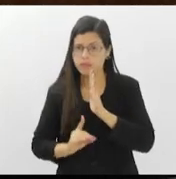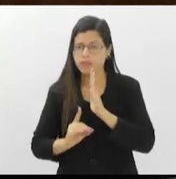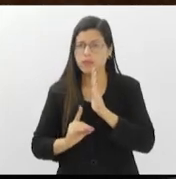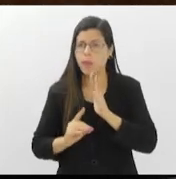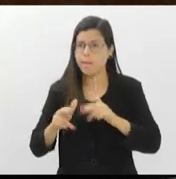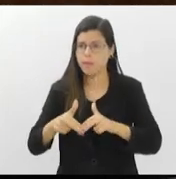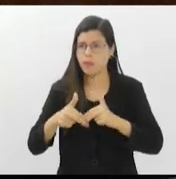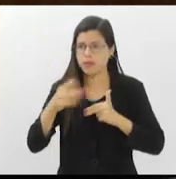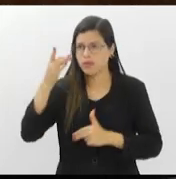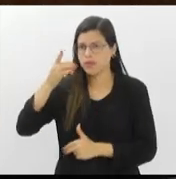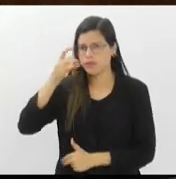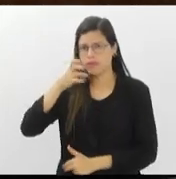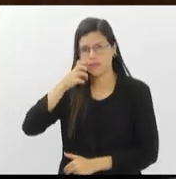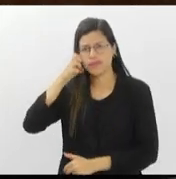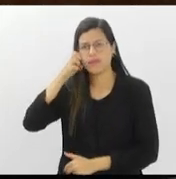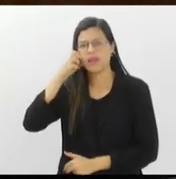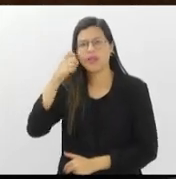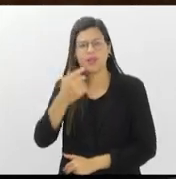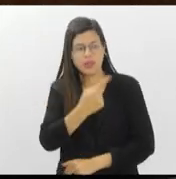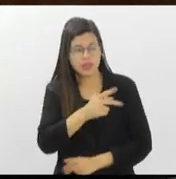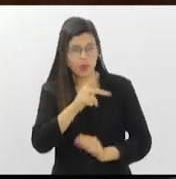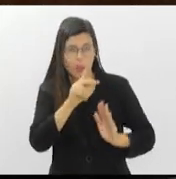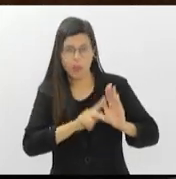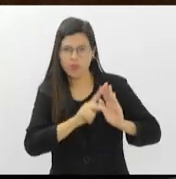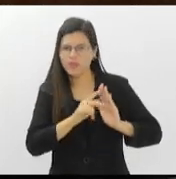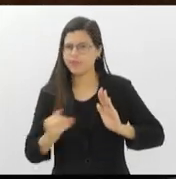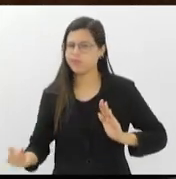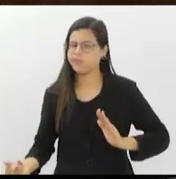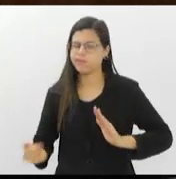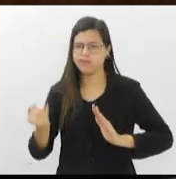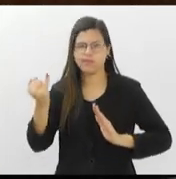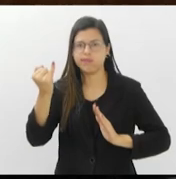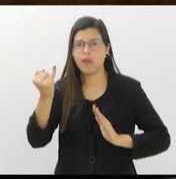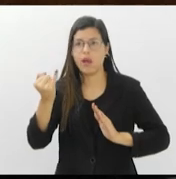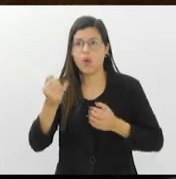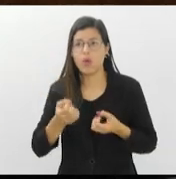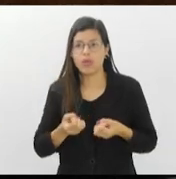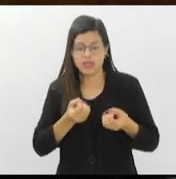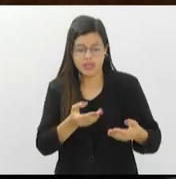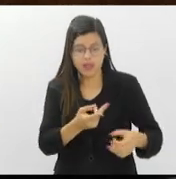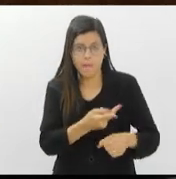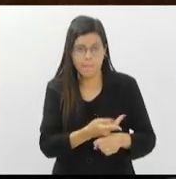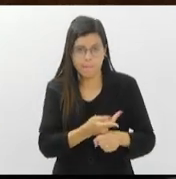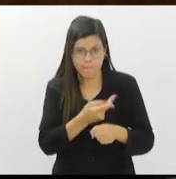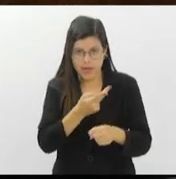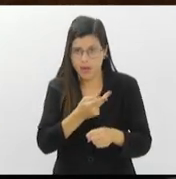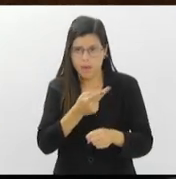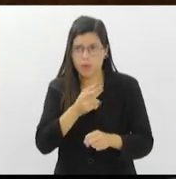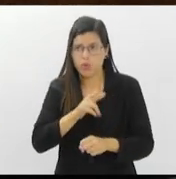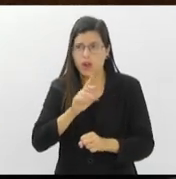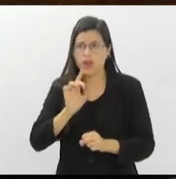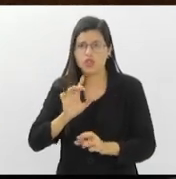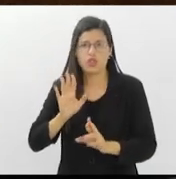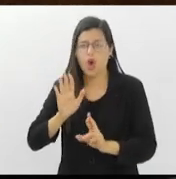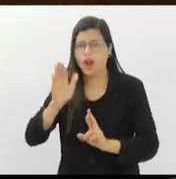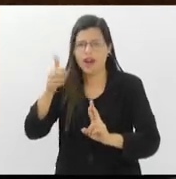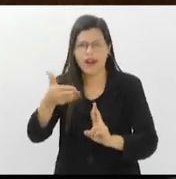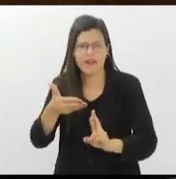Élica, o vosso projeto é fundamental. Porque quando você concede um prêmio, não é apenas reverenciar o próprio Abdias e os